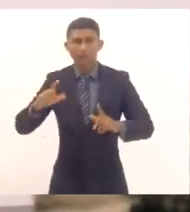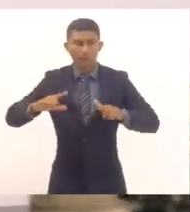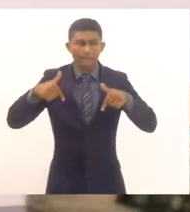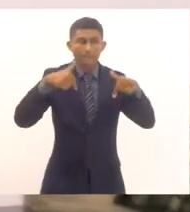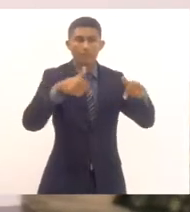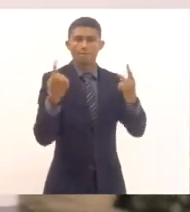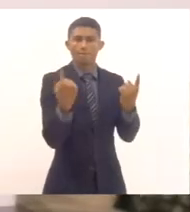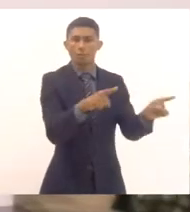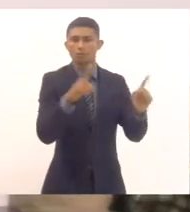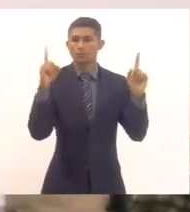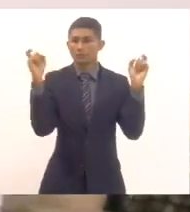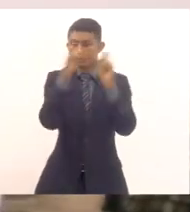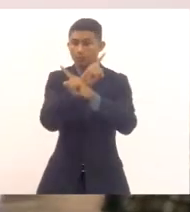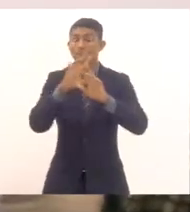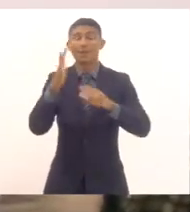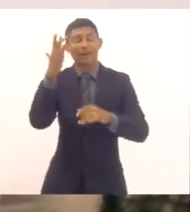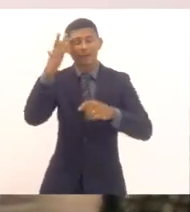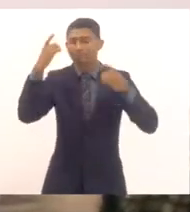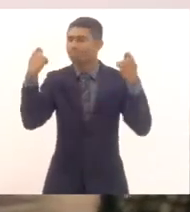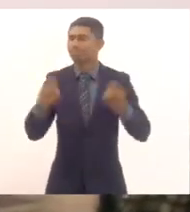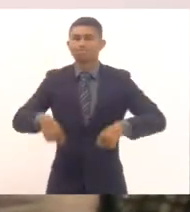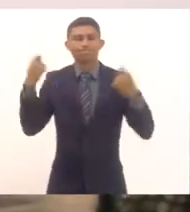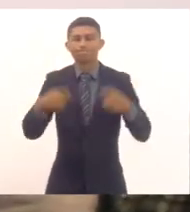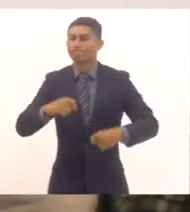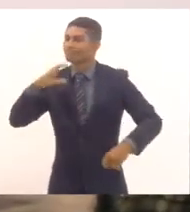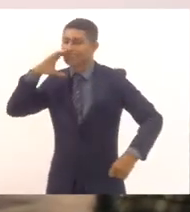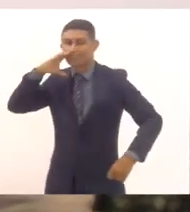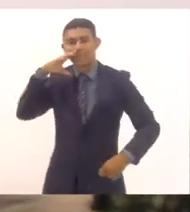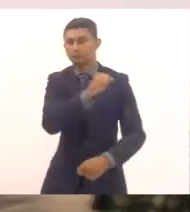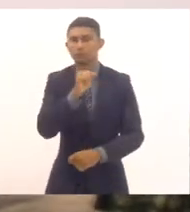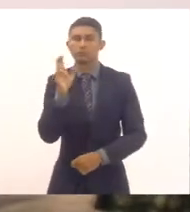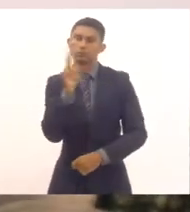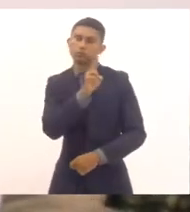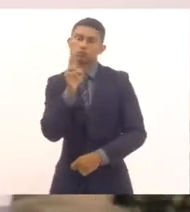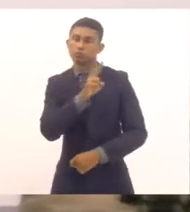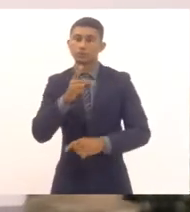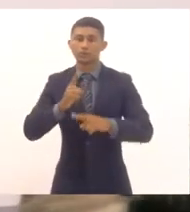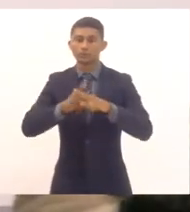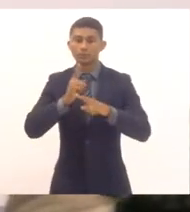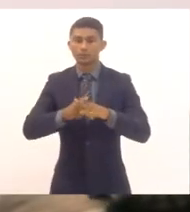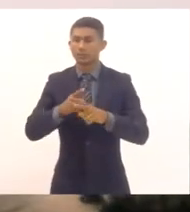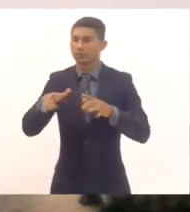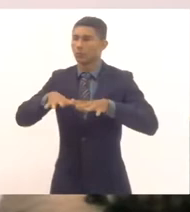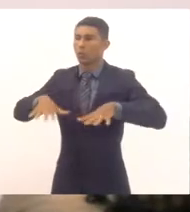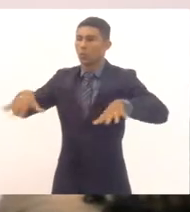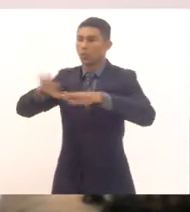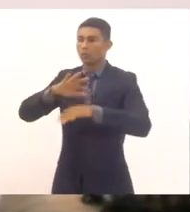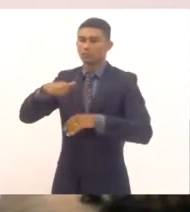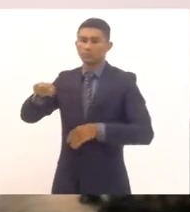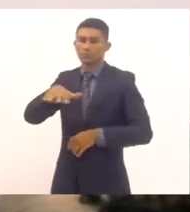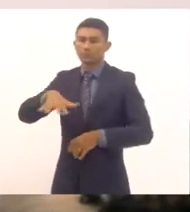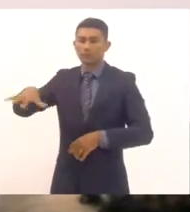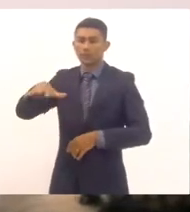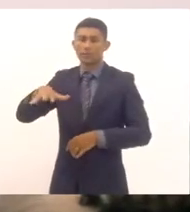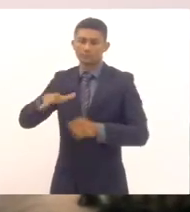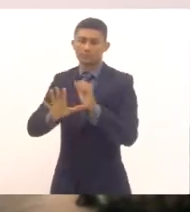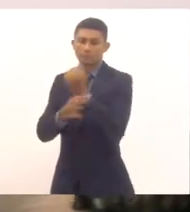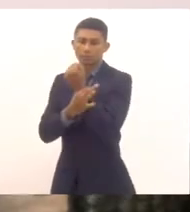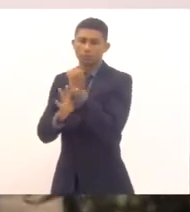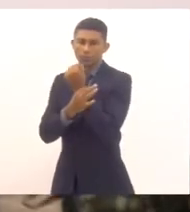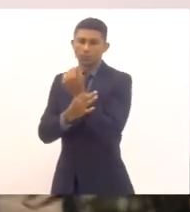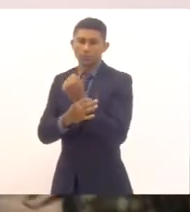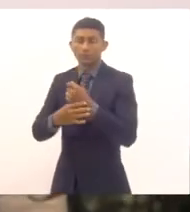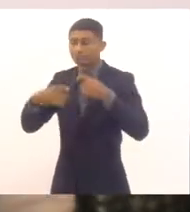ações eu acho que a situação é emergencial e vai exigir todos que estão na segurança pública aquilo que eles tem de melhor